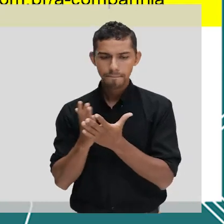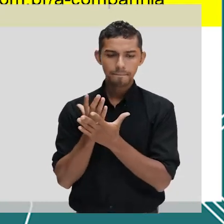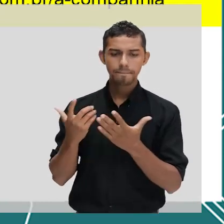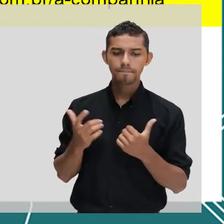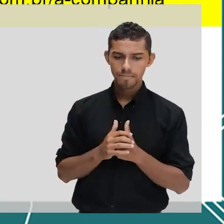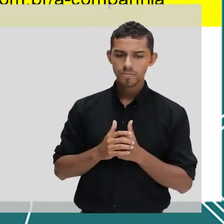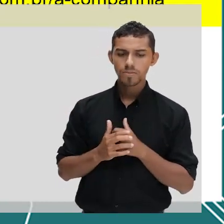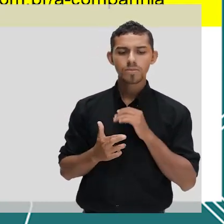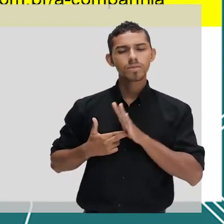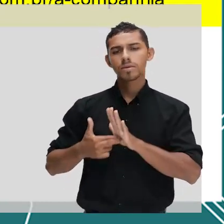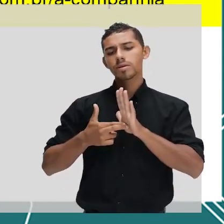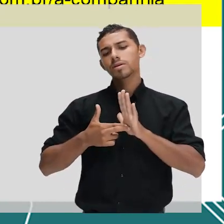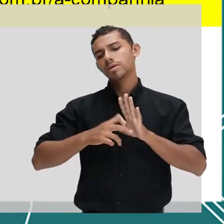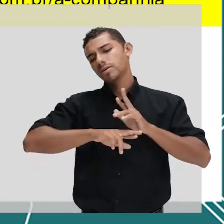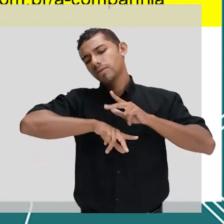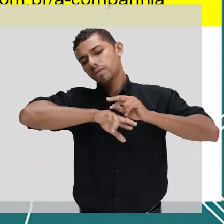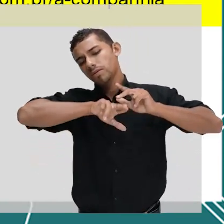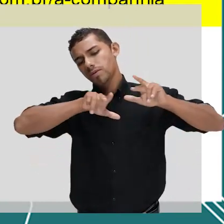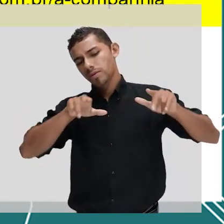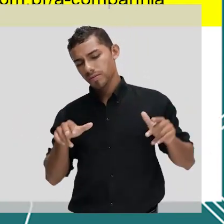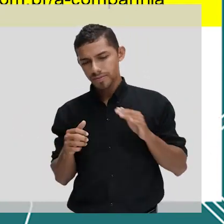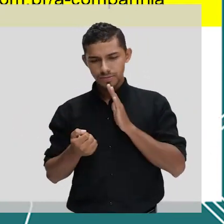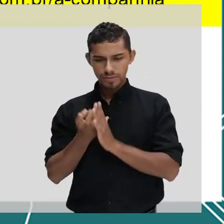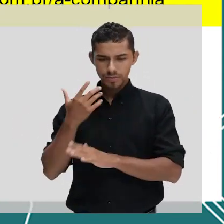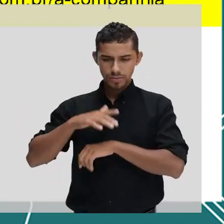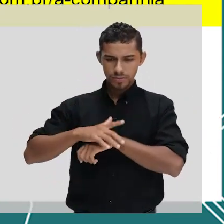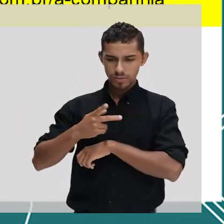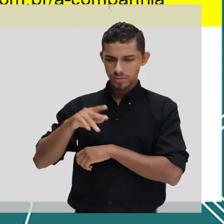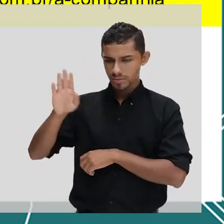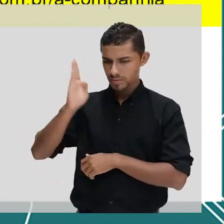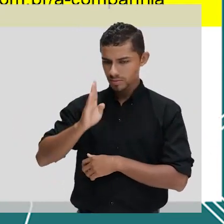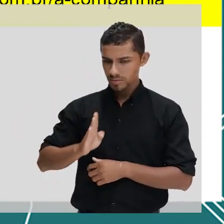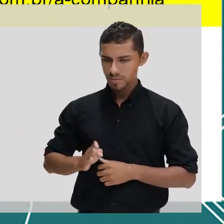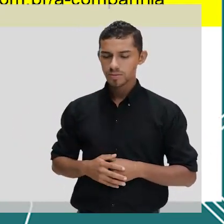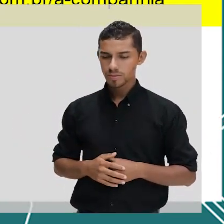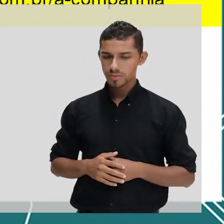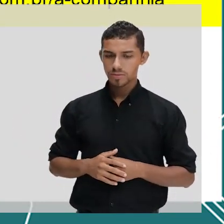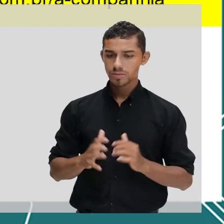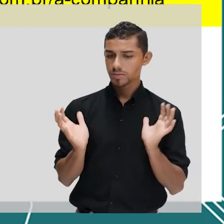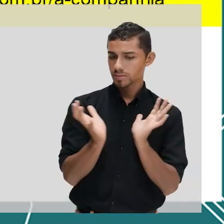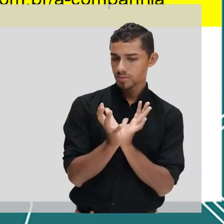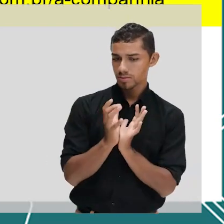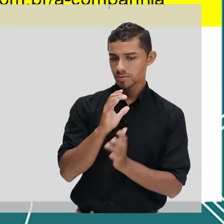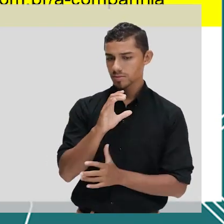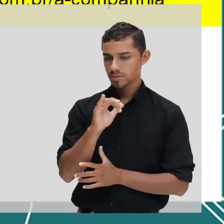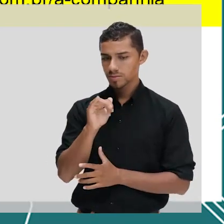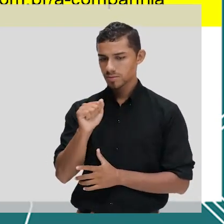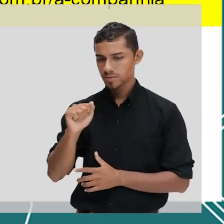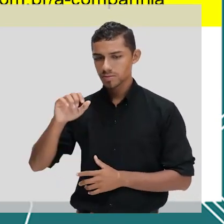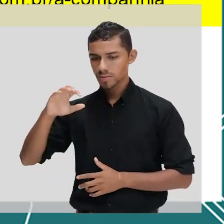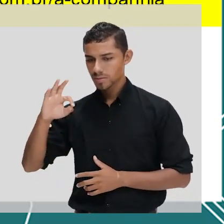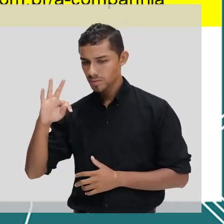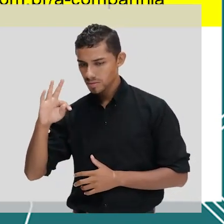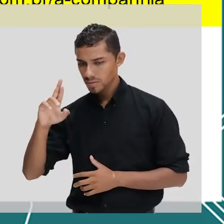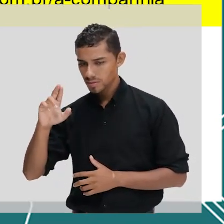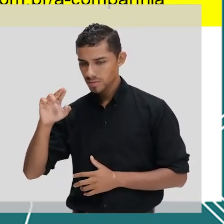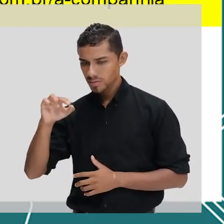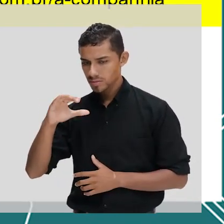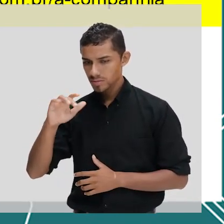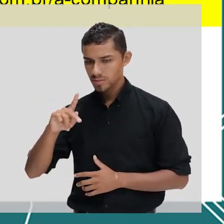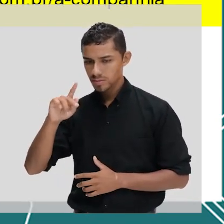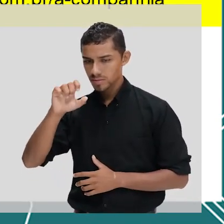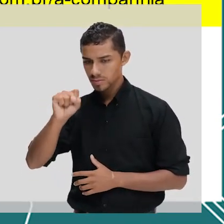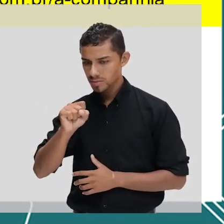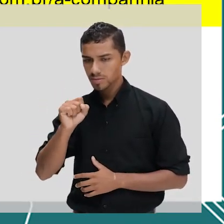tem muita produção, não só no Brasil, mas fora. A companhia Trucks, criada em 1990, ele trabalha com teatro